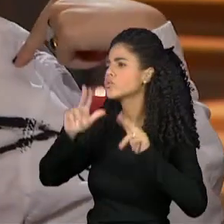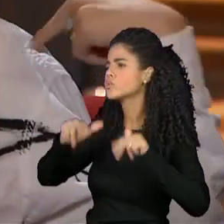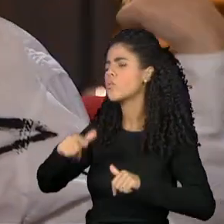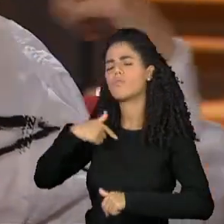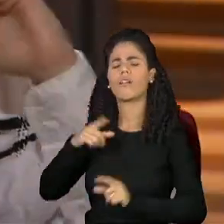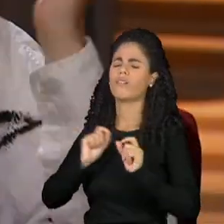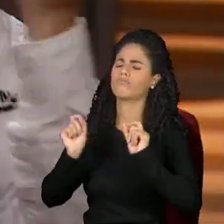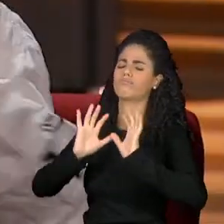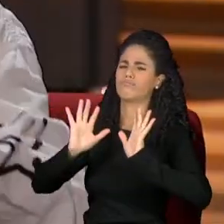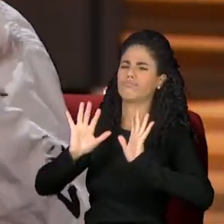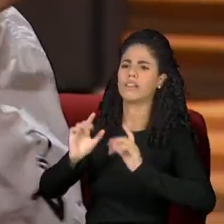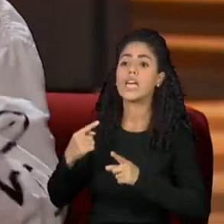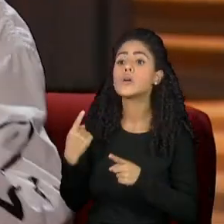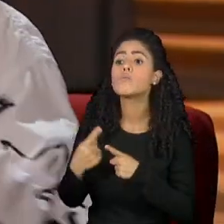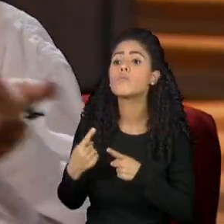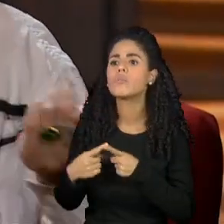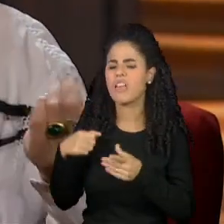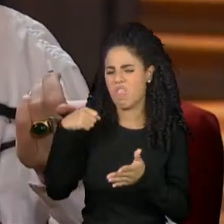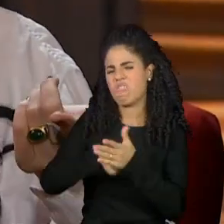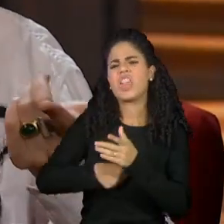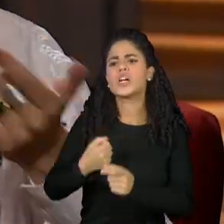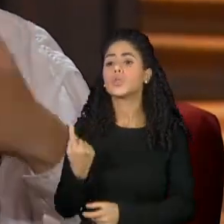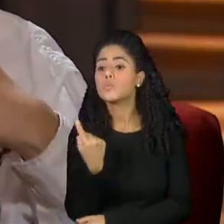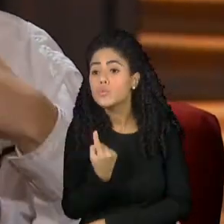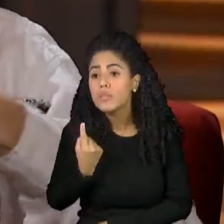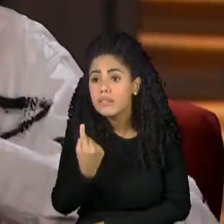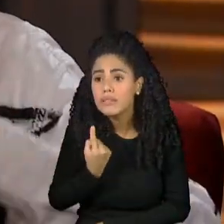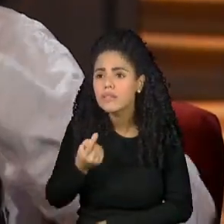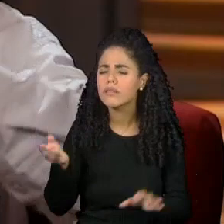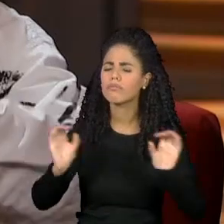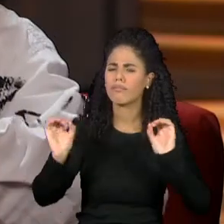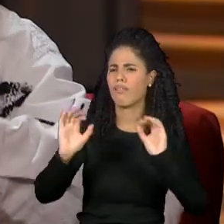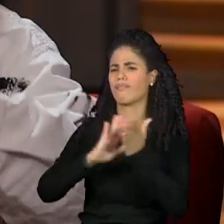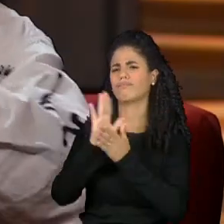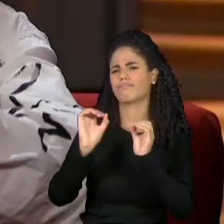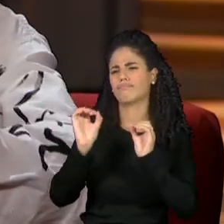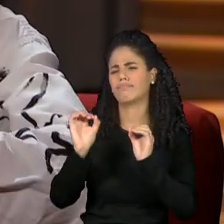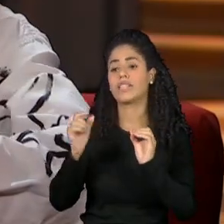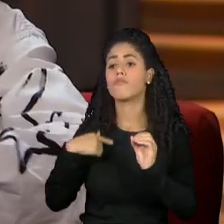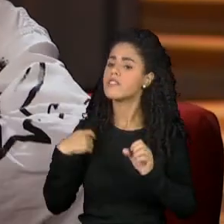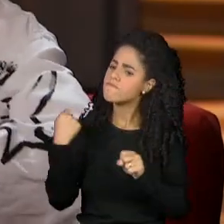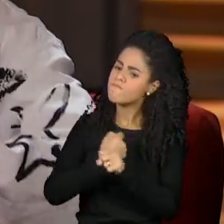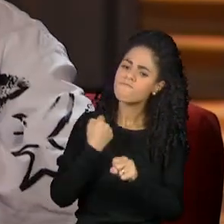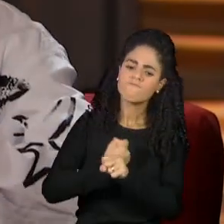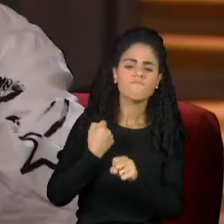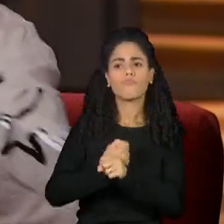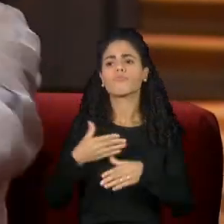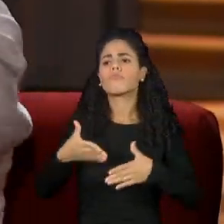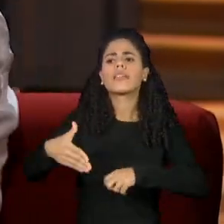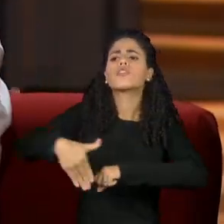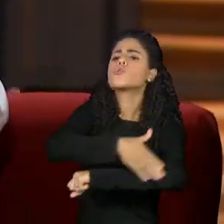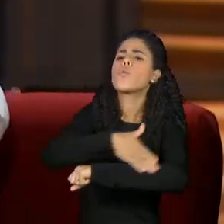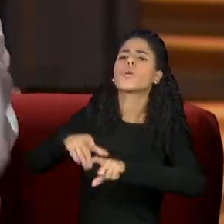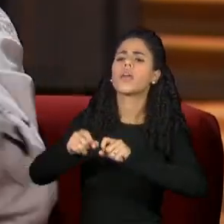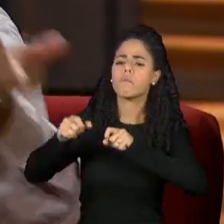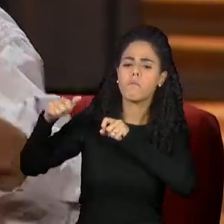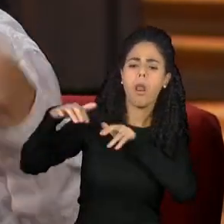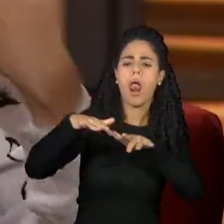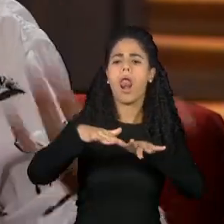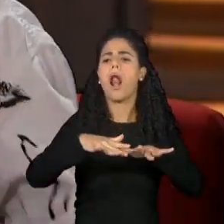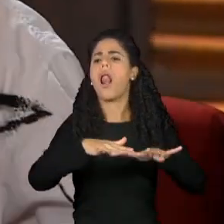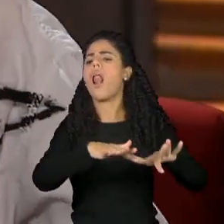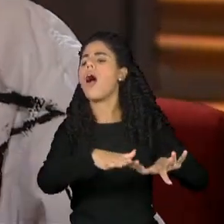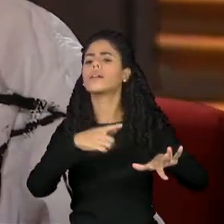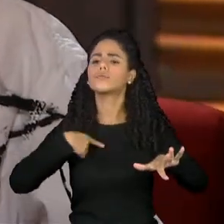as pessoas ninguém constrói nada sabe nem encostar nada é essa coisa que eu acho que construir construir a rua é fazer parte da rua